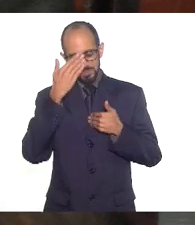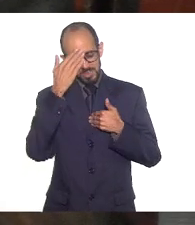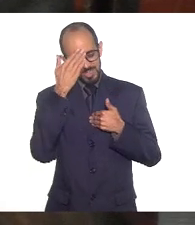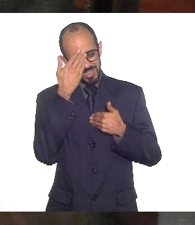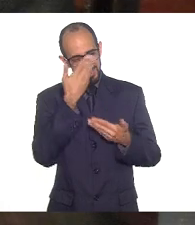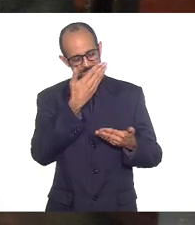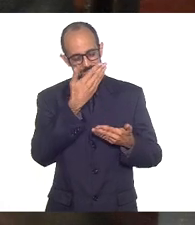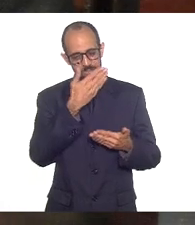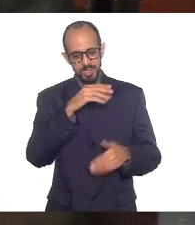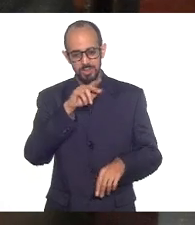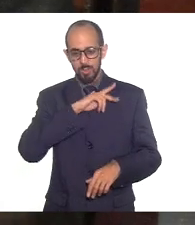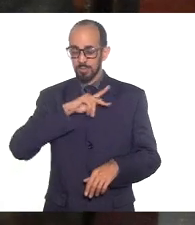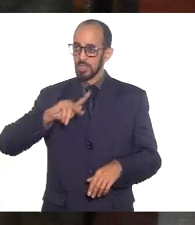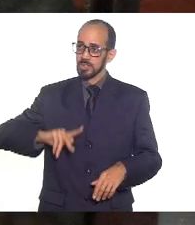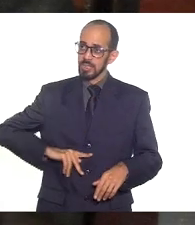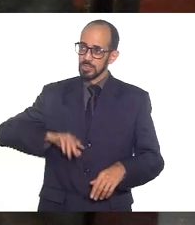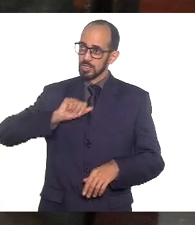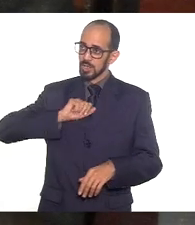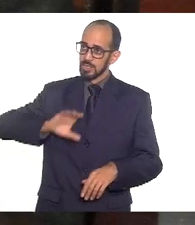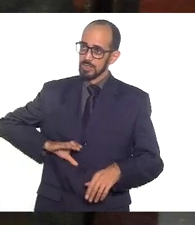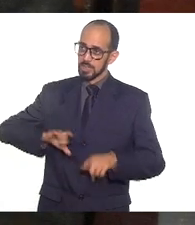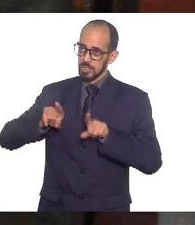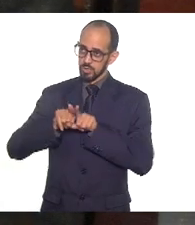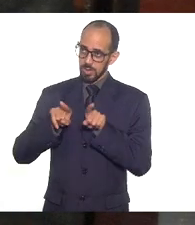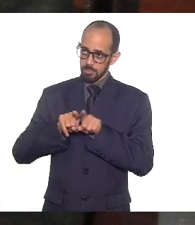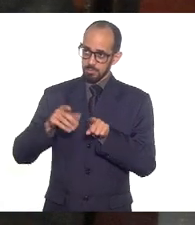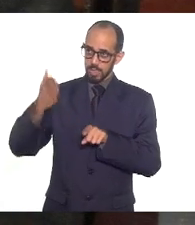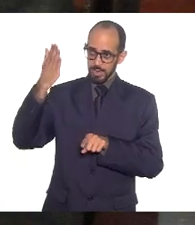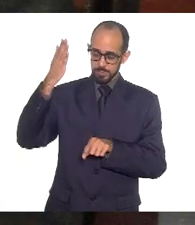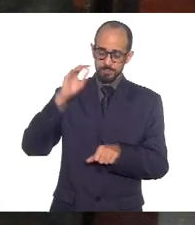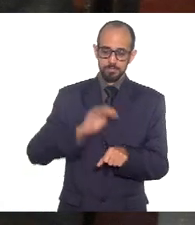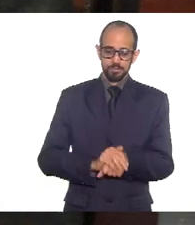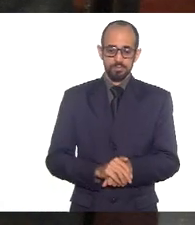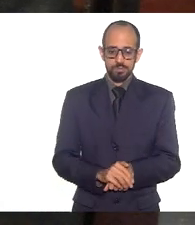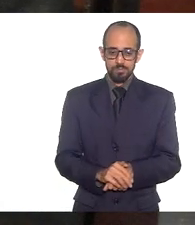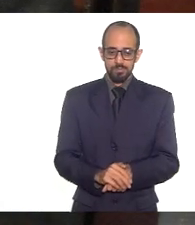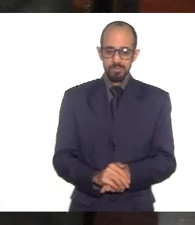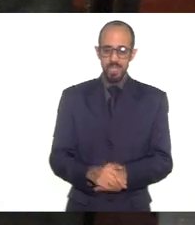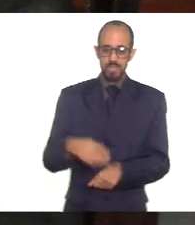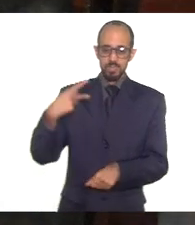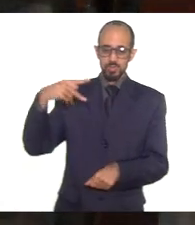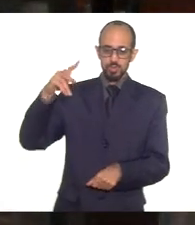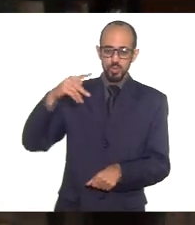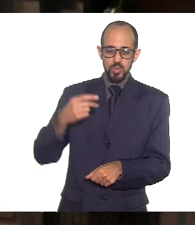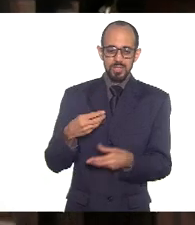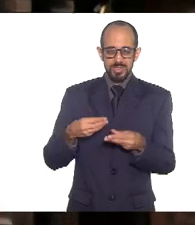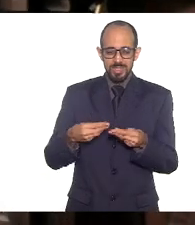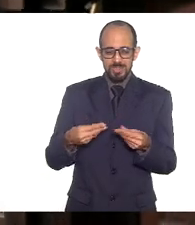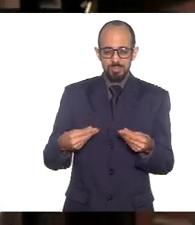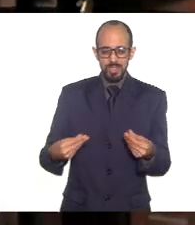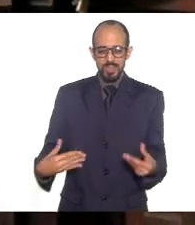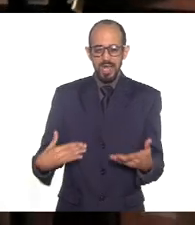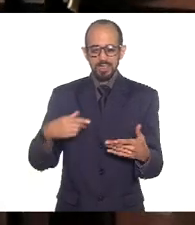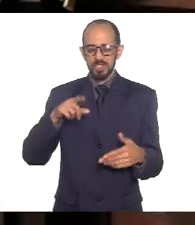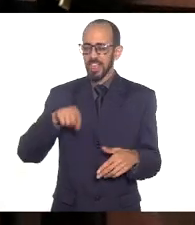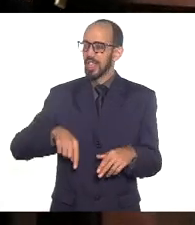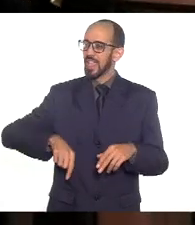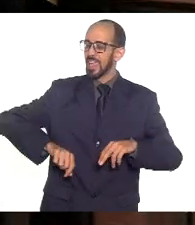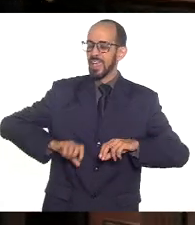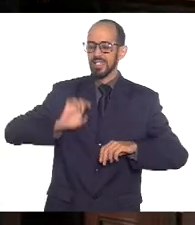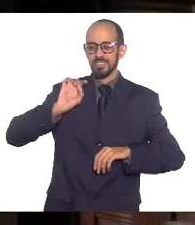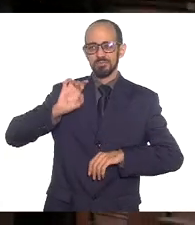para o presidente acessos criando Presidente a sua sensibilidade é de um diferencial